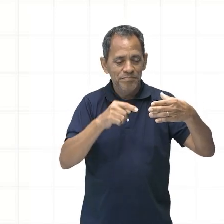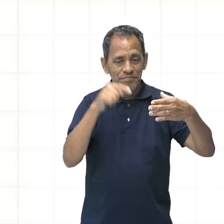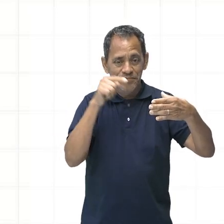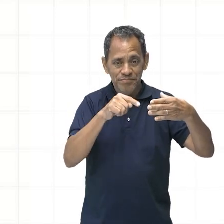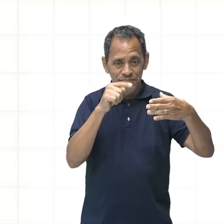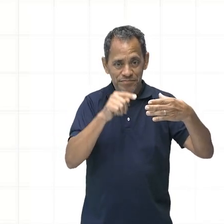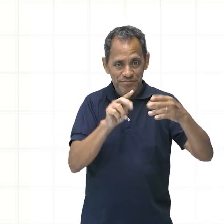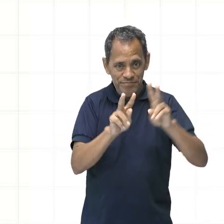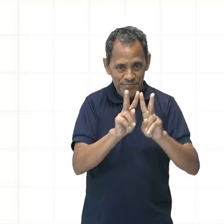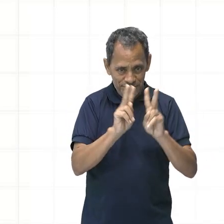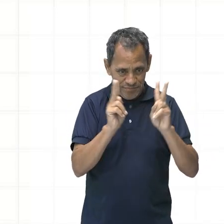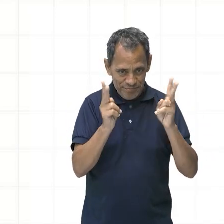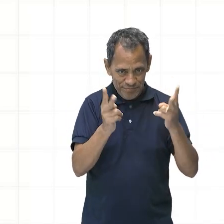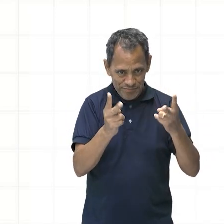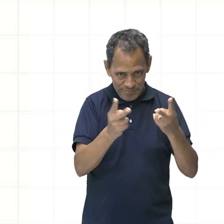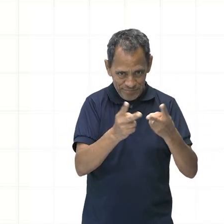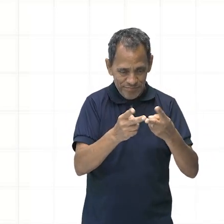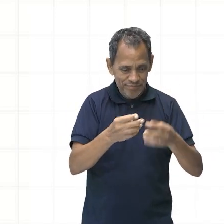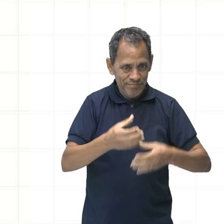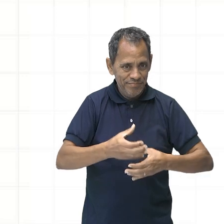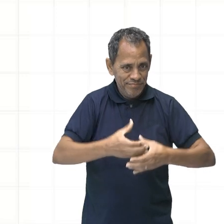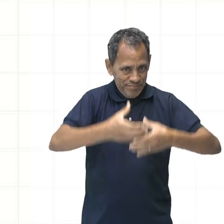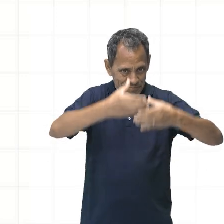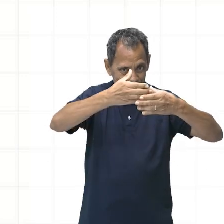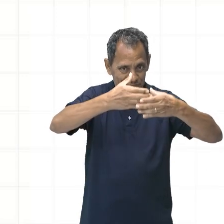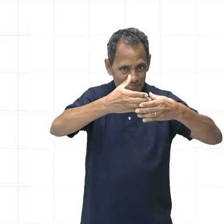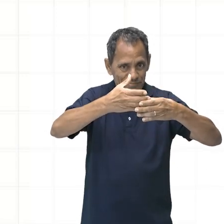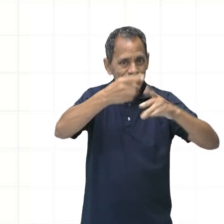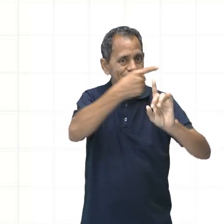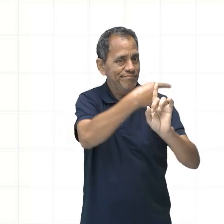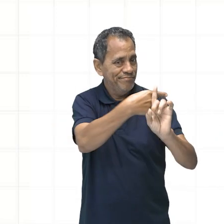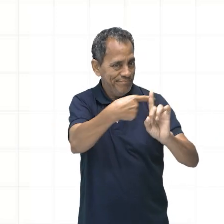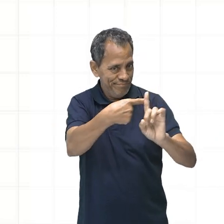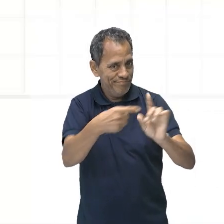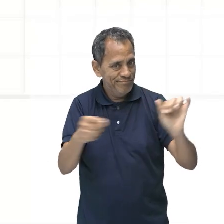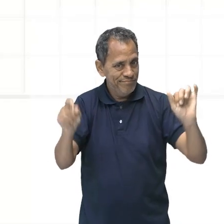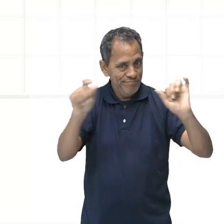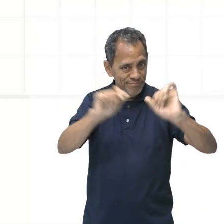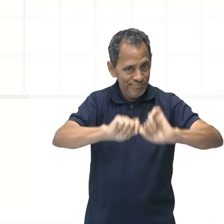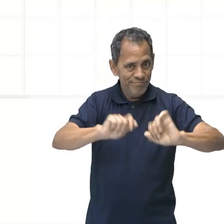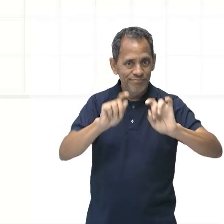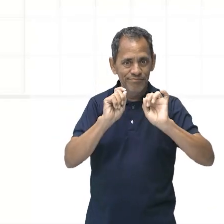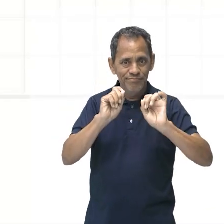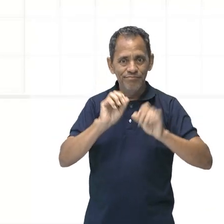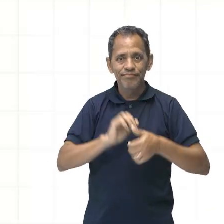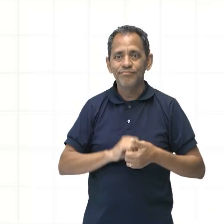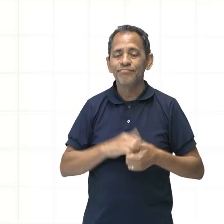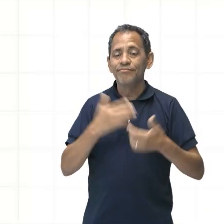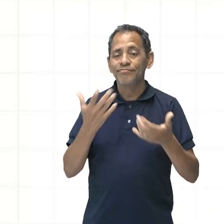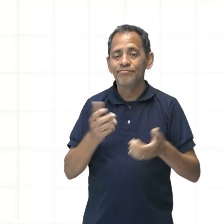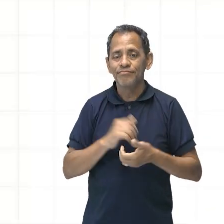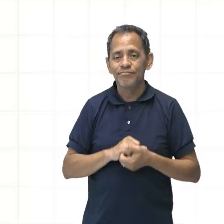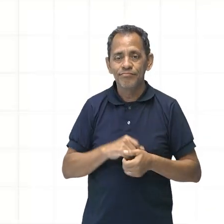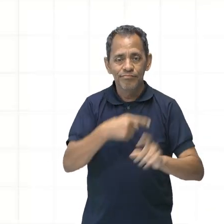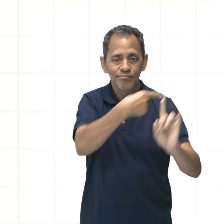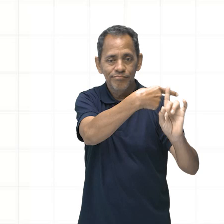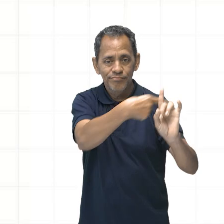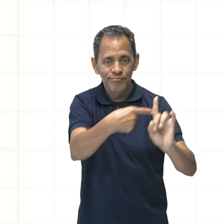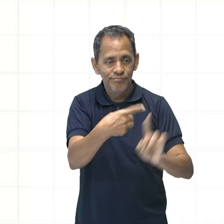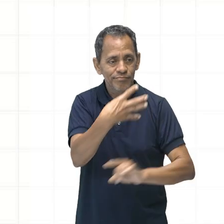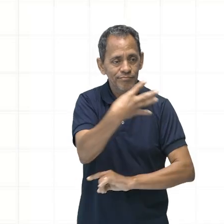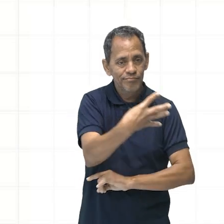metade. Então, vai ser a metade daquela capacidade. Então, a metade